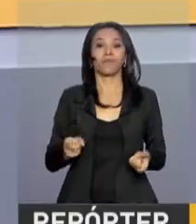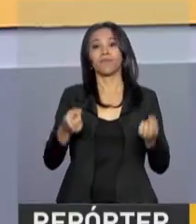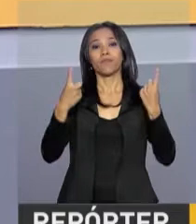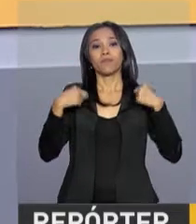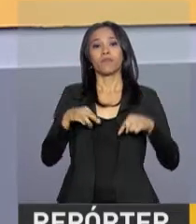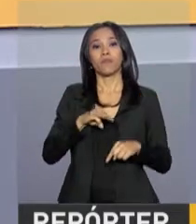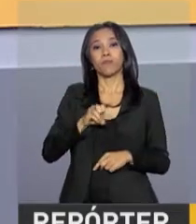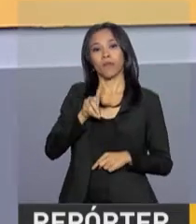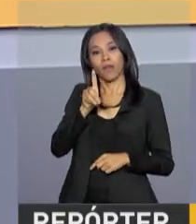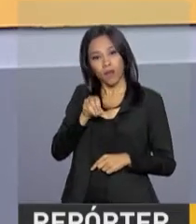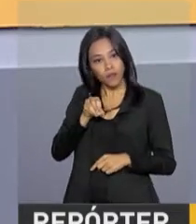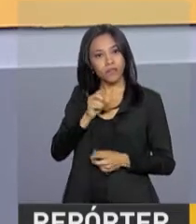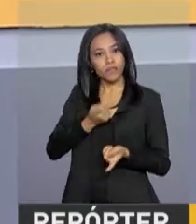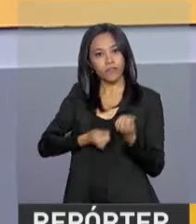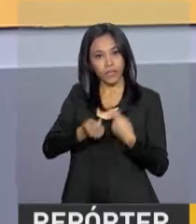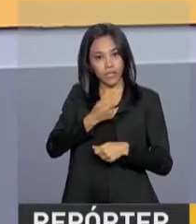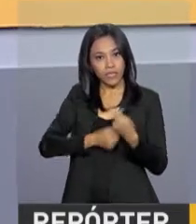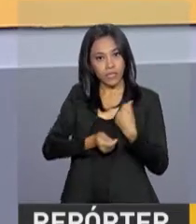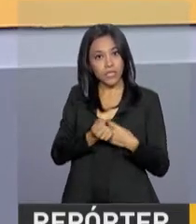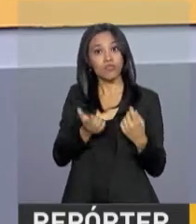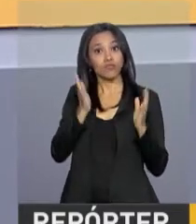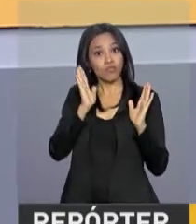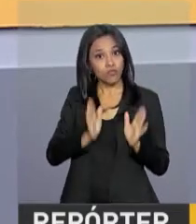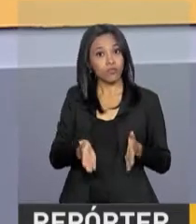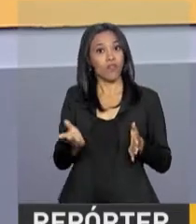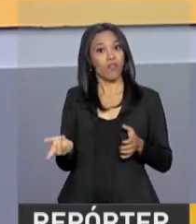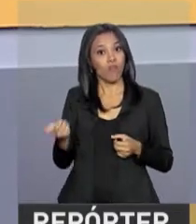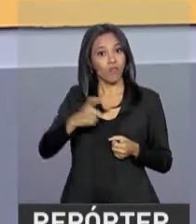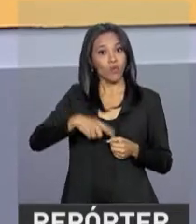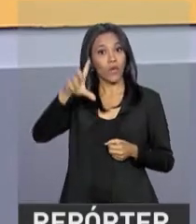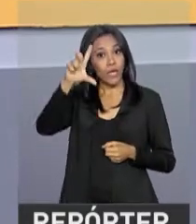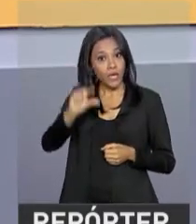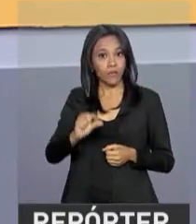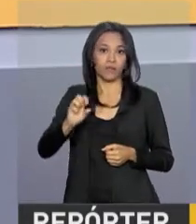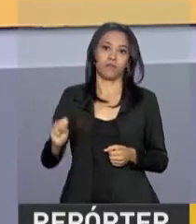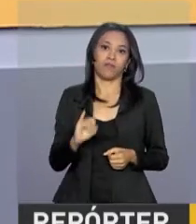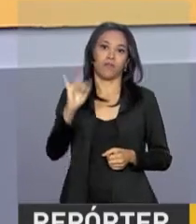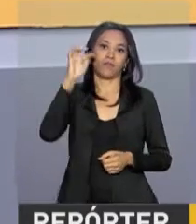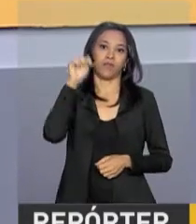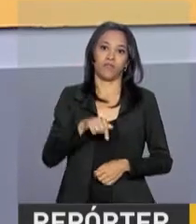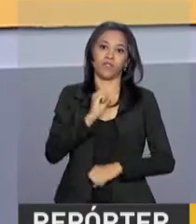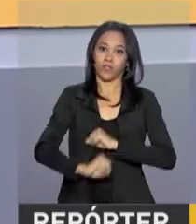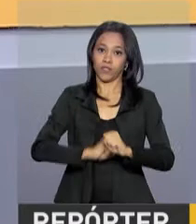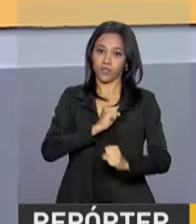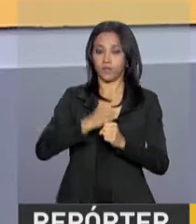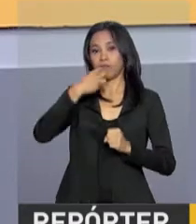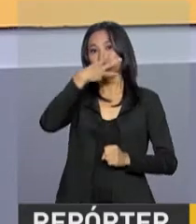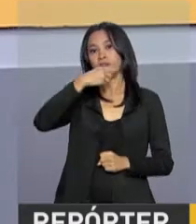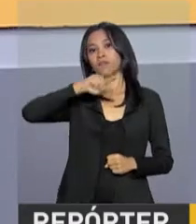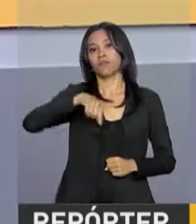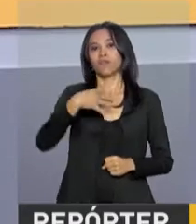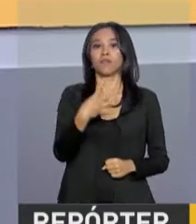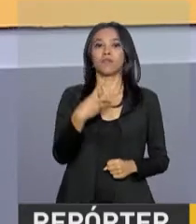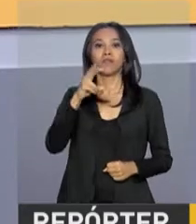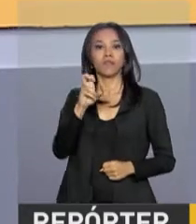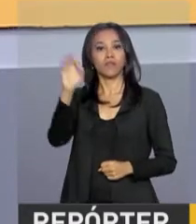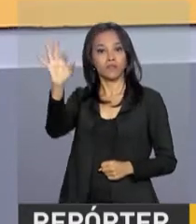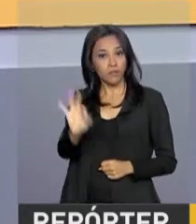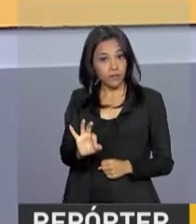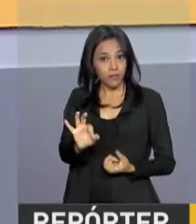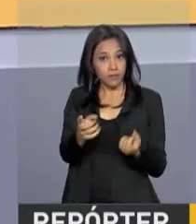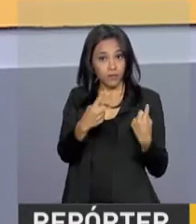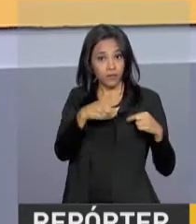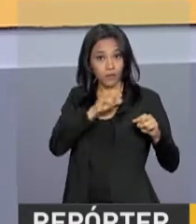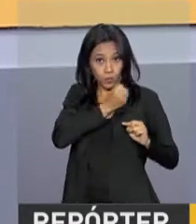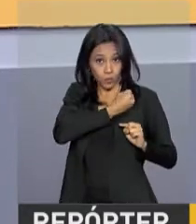mercado financeiro voltou a reduzir a estimativa de inflação deste ano que agora está em 3,45 por cento os